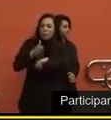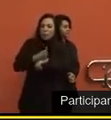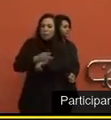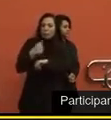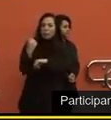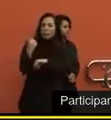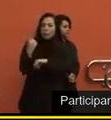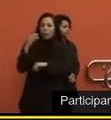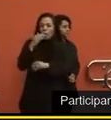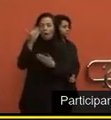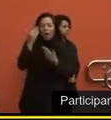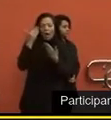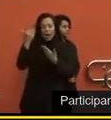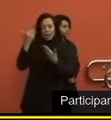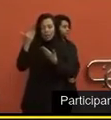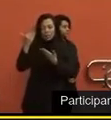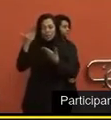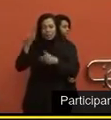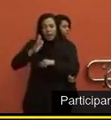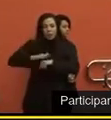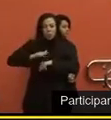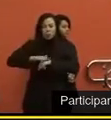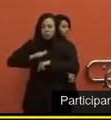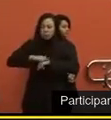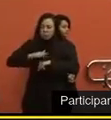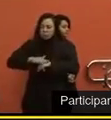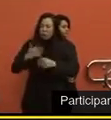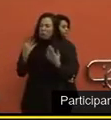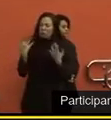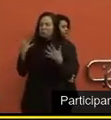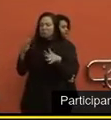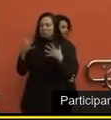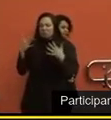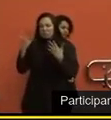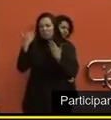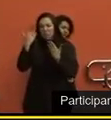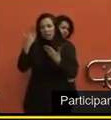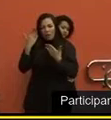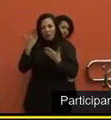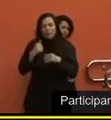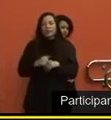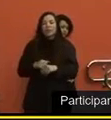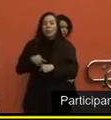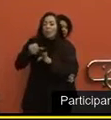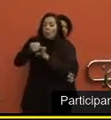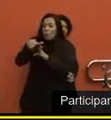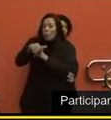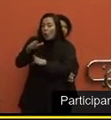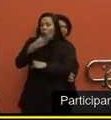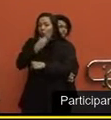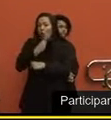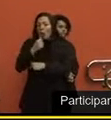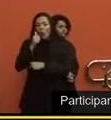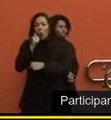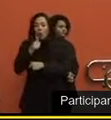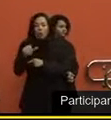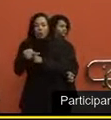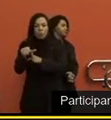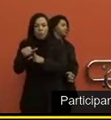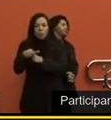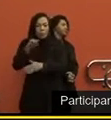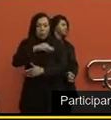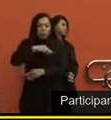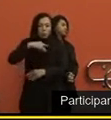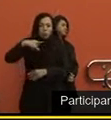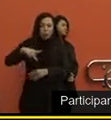em nosso concurso. Agradecemos imensamente. Conselheiros e conselheiras do